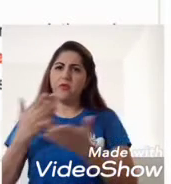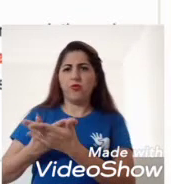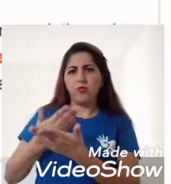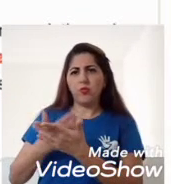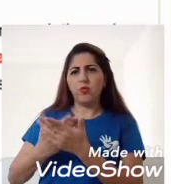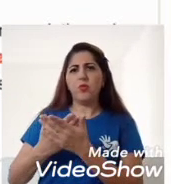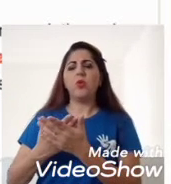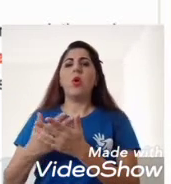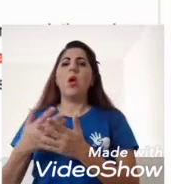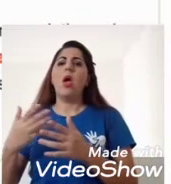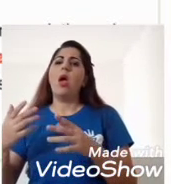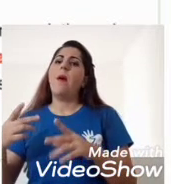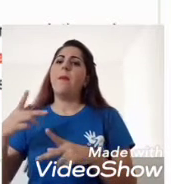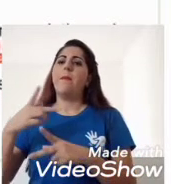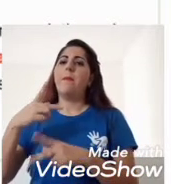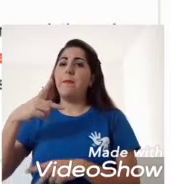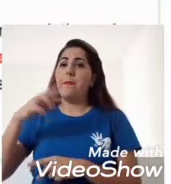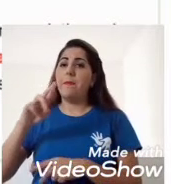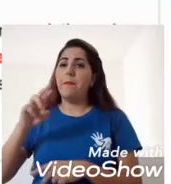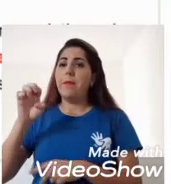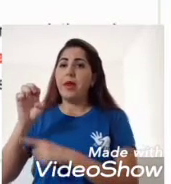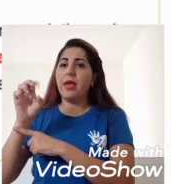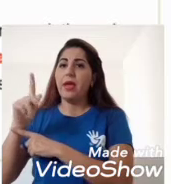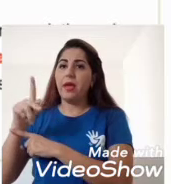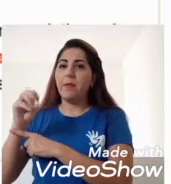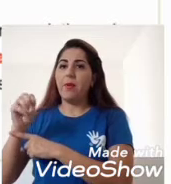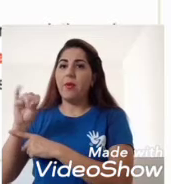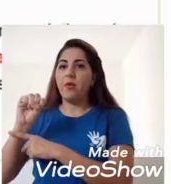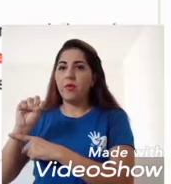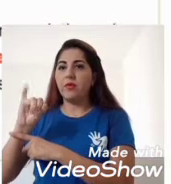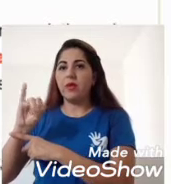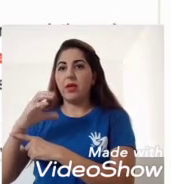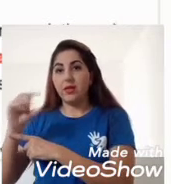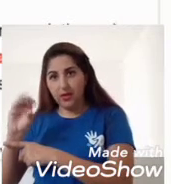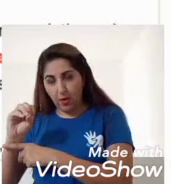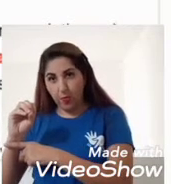estude preposição, conjunção, pronomes e advérbios, tá, gente?